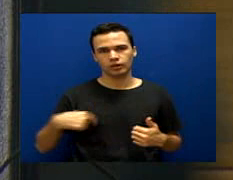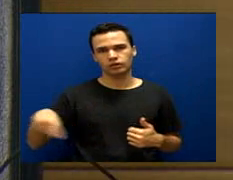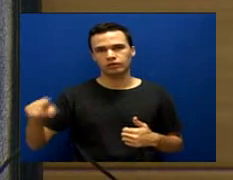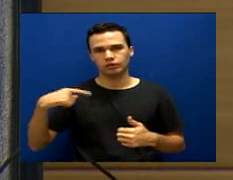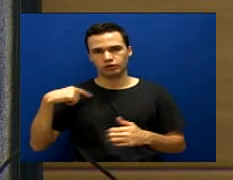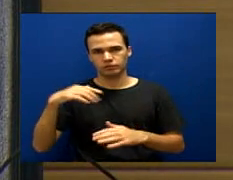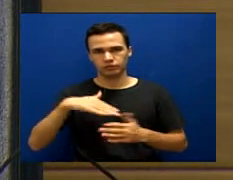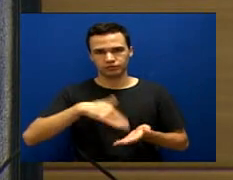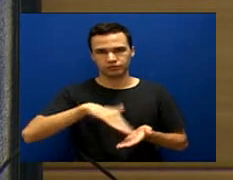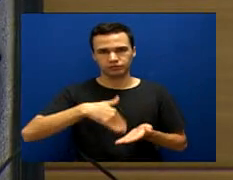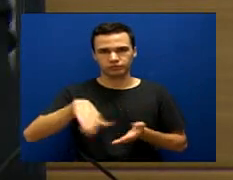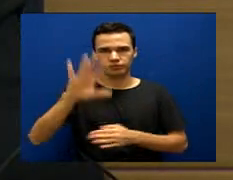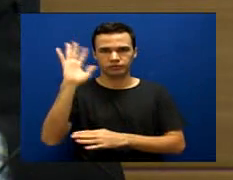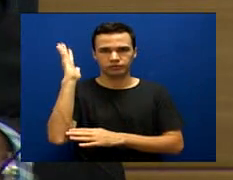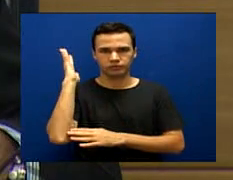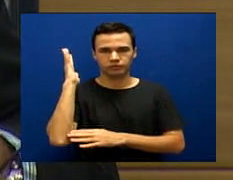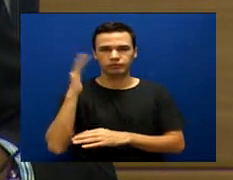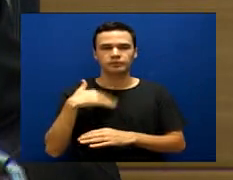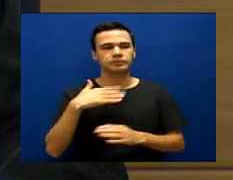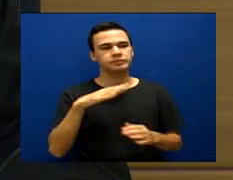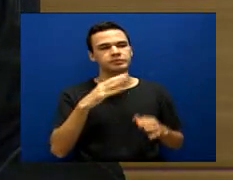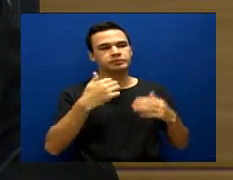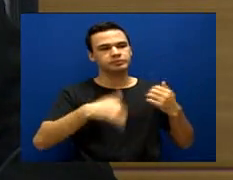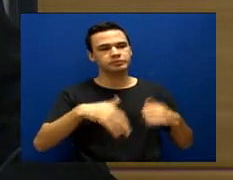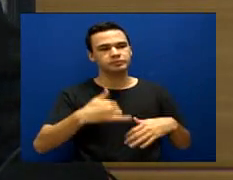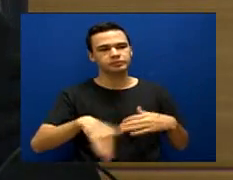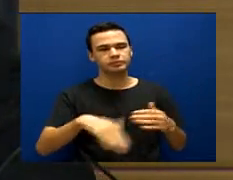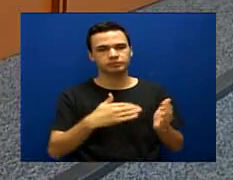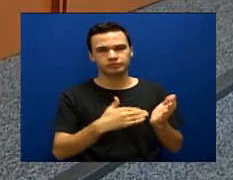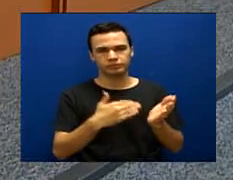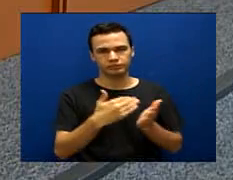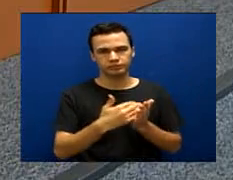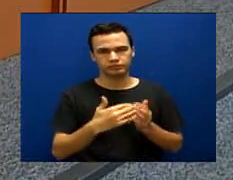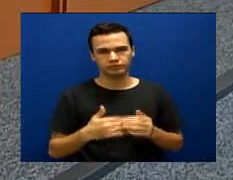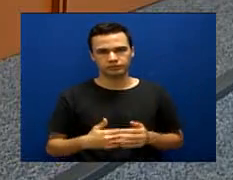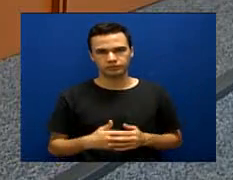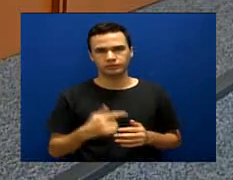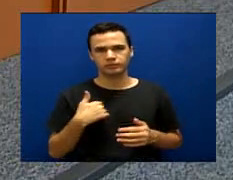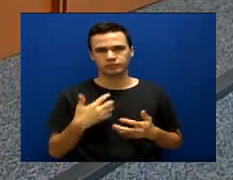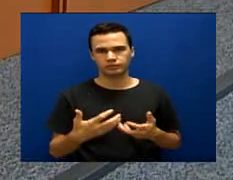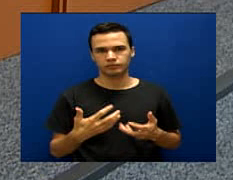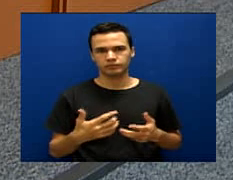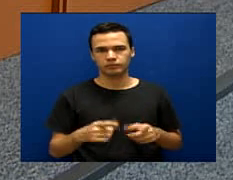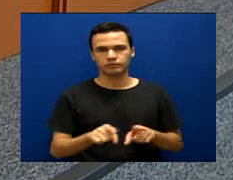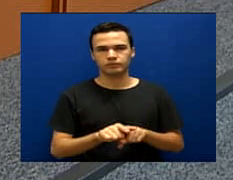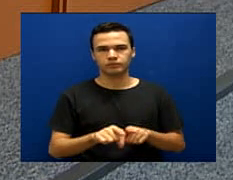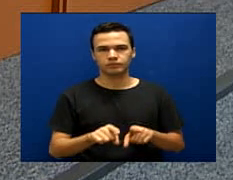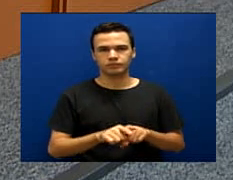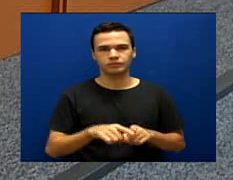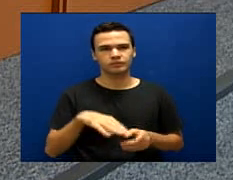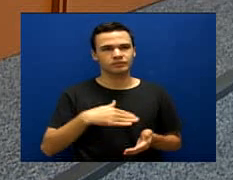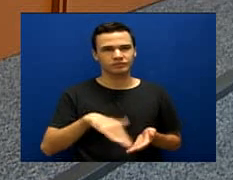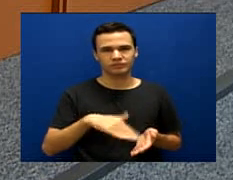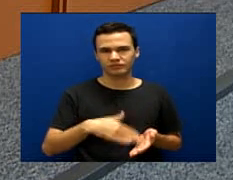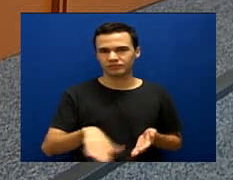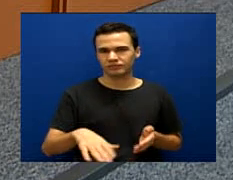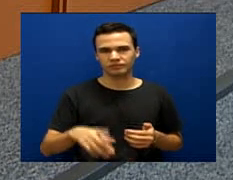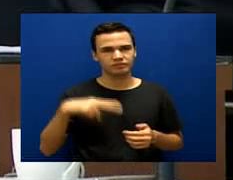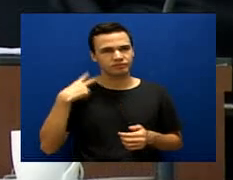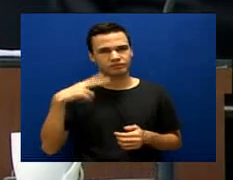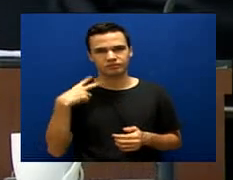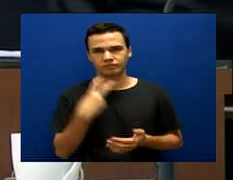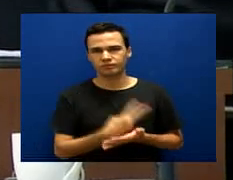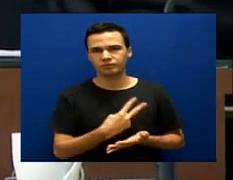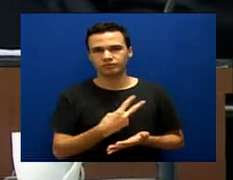SEMA. Viu, vereador? Desculpe-me, vereador. Pode chamar sempre o que vereador quiser, também, secretário, pode sempre chamar. Vereador